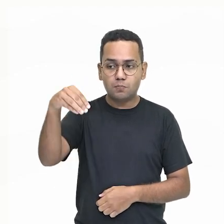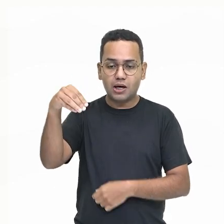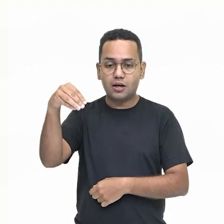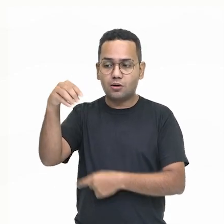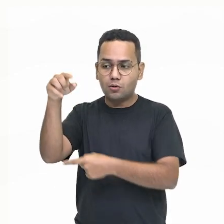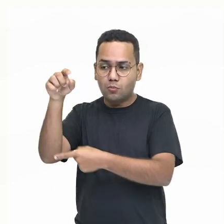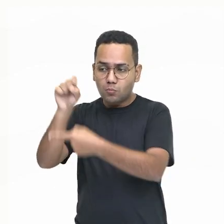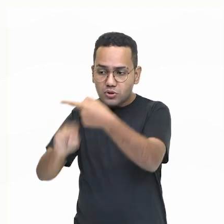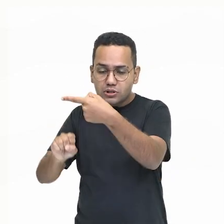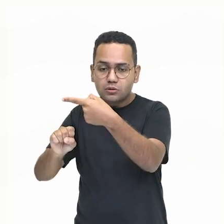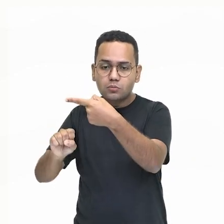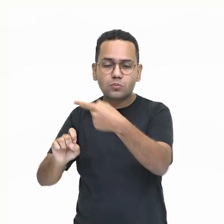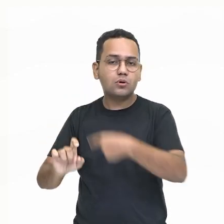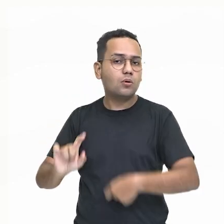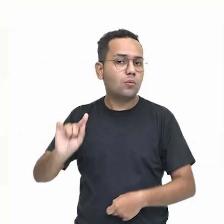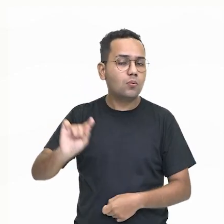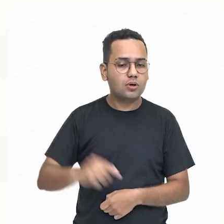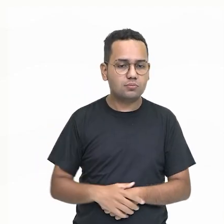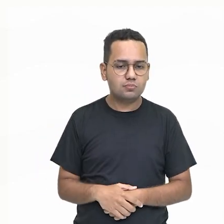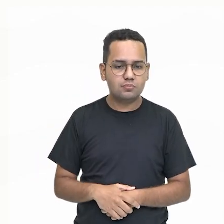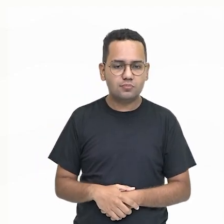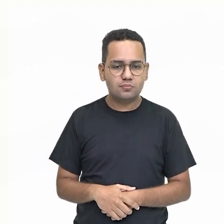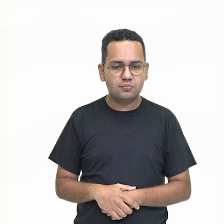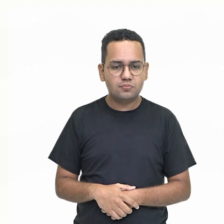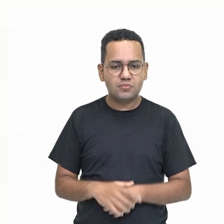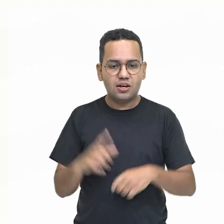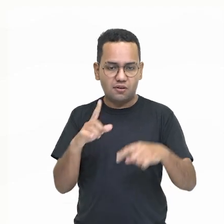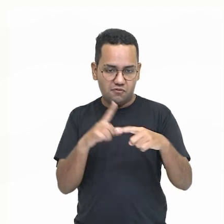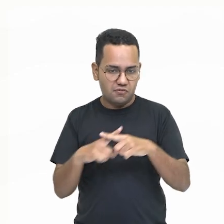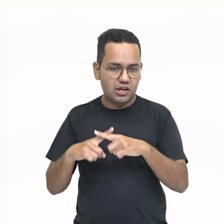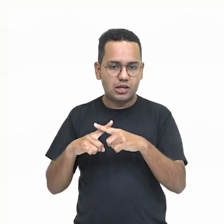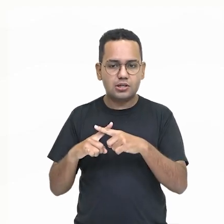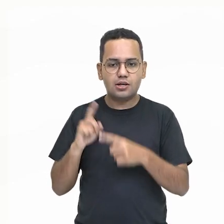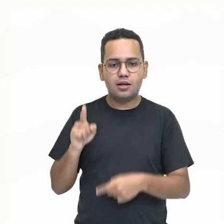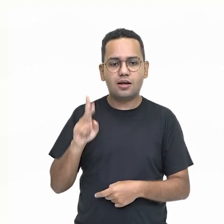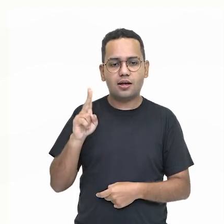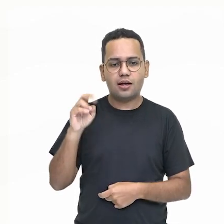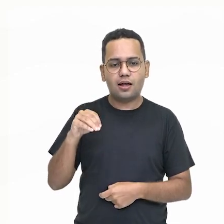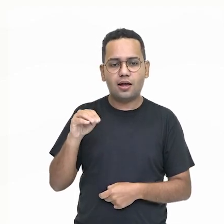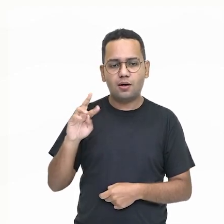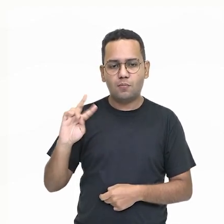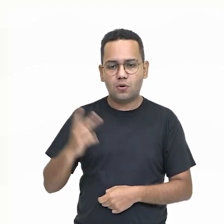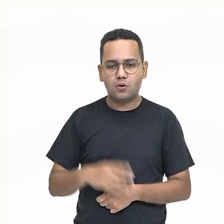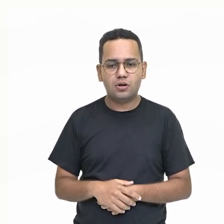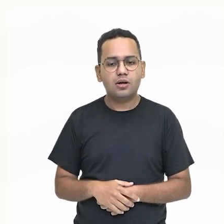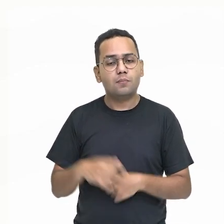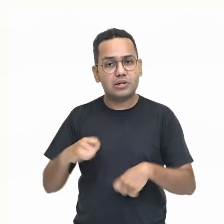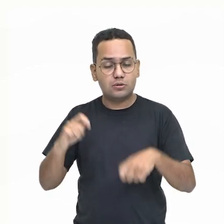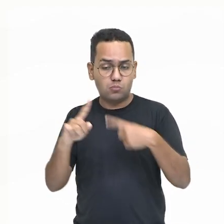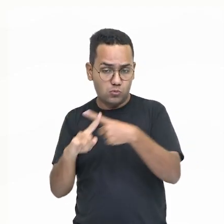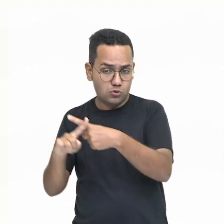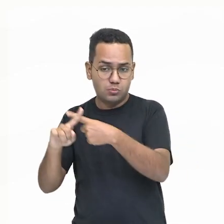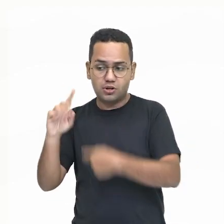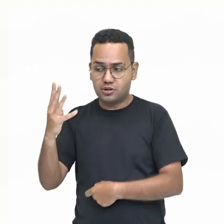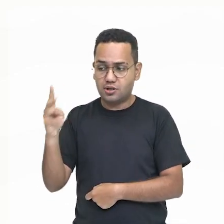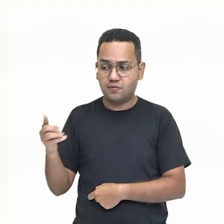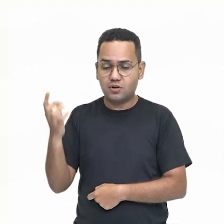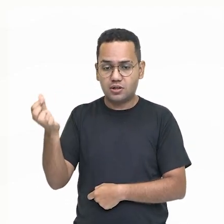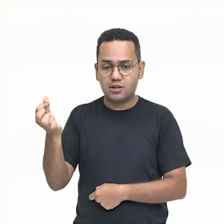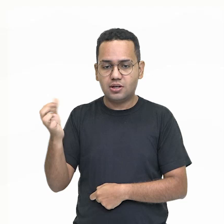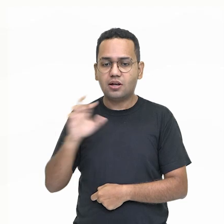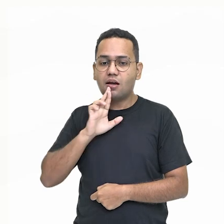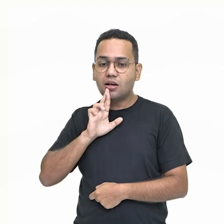em km/h então basta que eu multiplique esse valor aqui por 3,6 o resultado pessoal vai ser